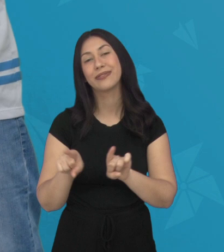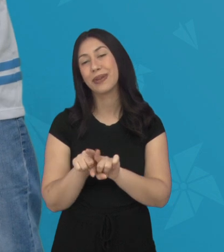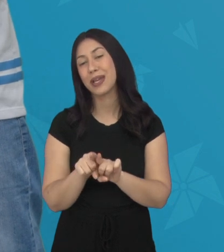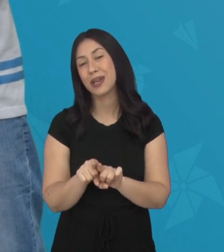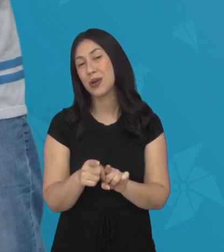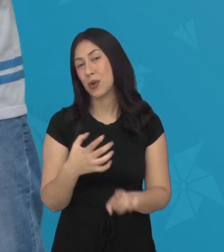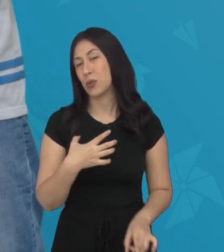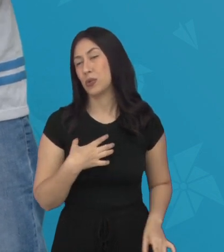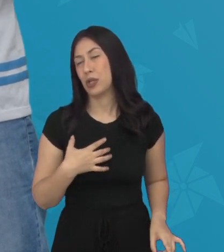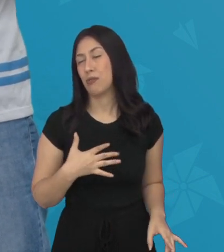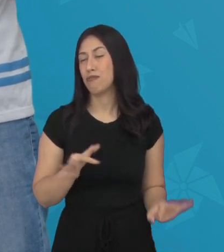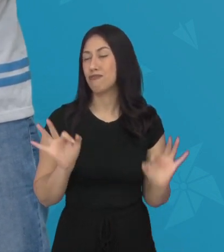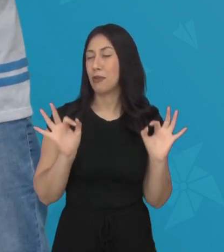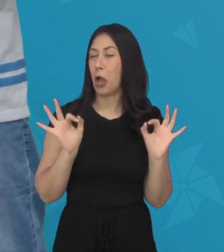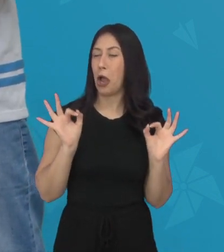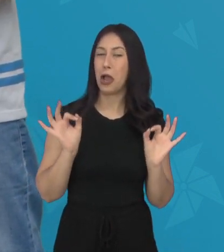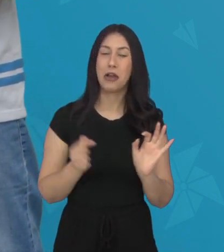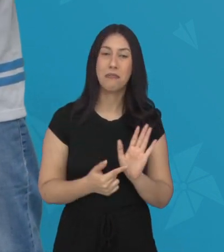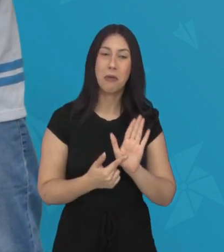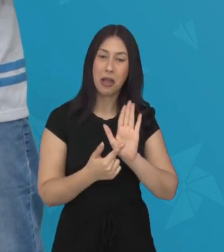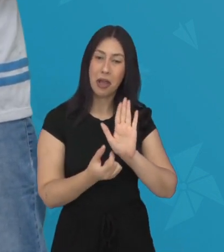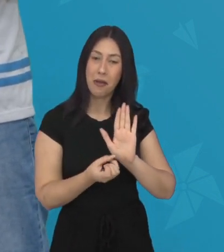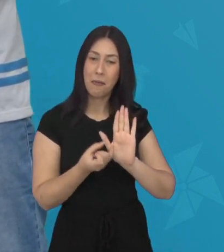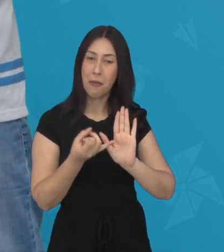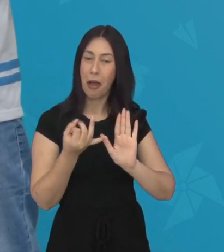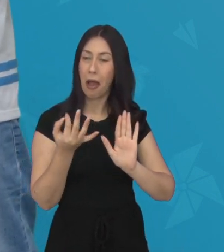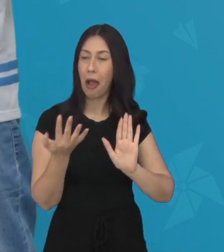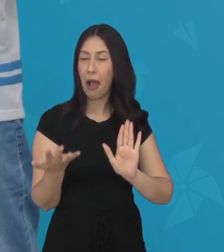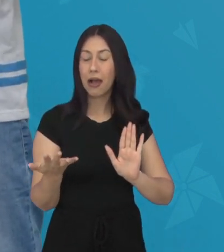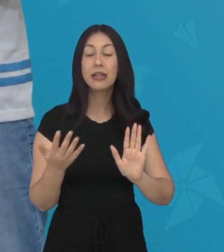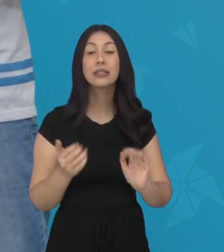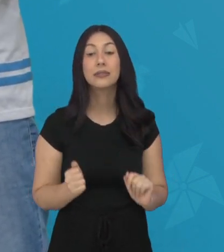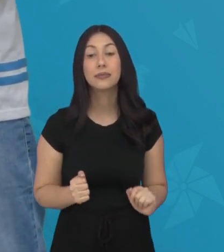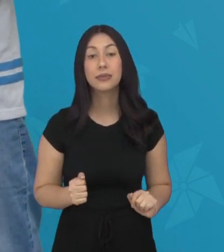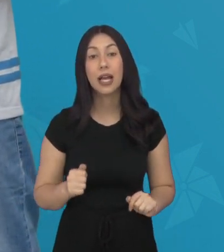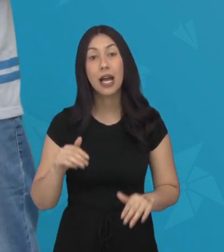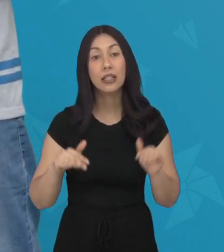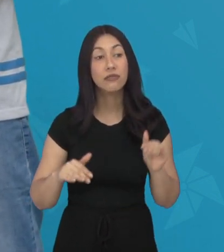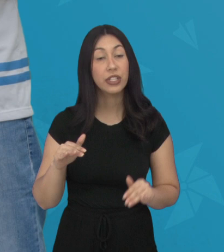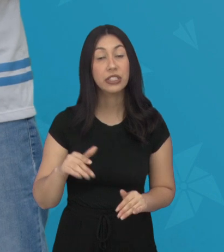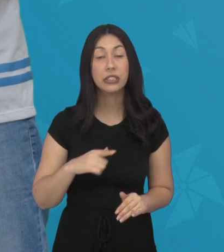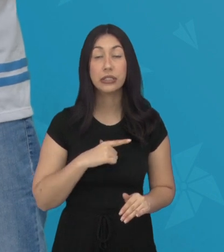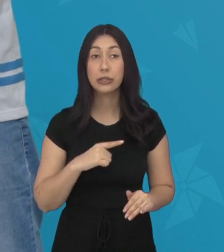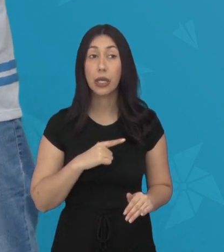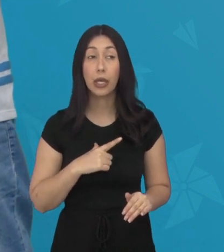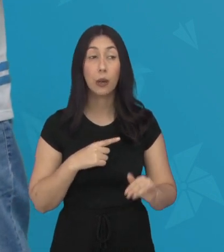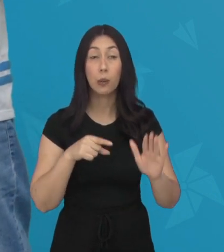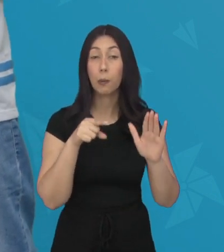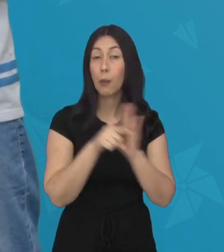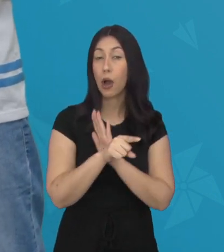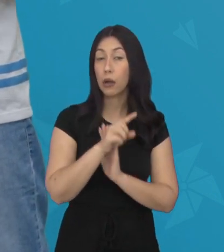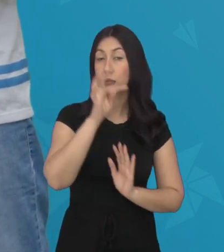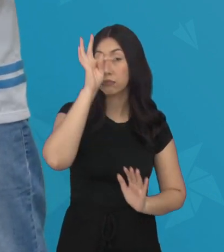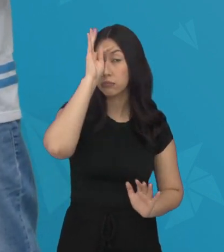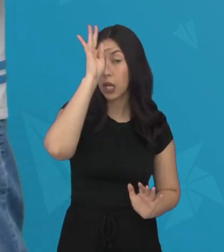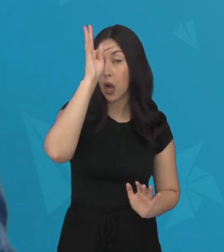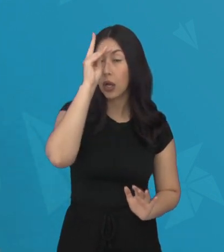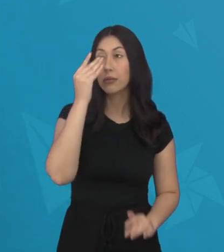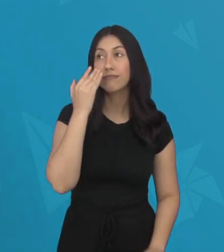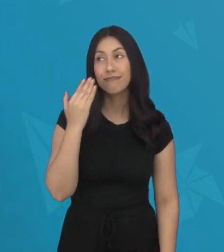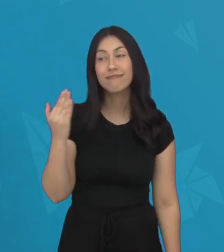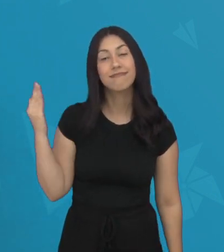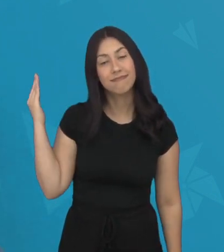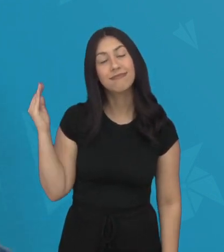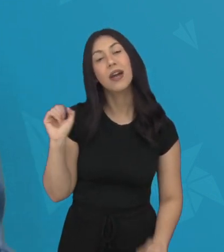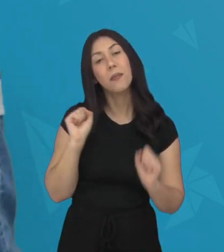chique, caso em algum momento vocês se deparem com isso, ou alguma questão mais teórica que queira conceitualizar o que é o cálculo estequiométrico, então